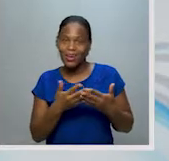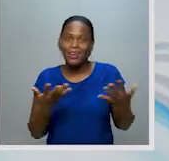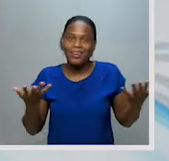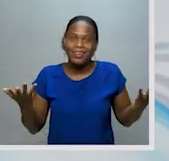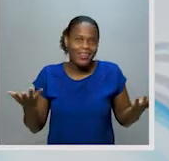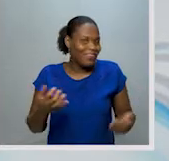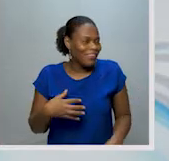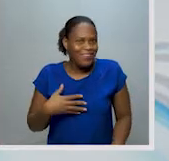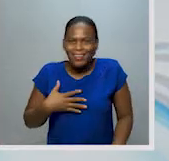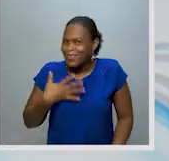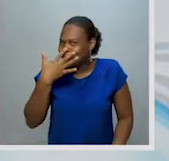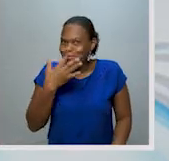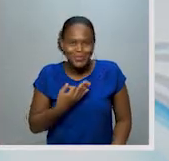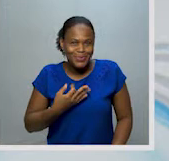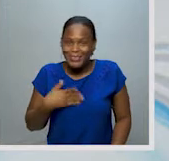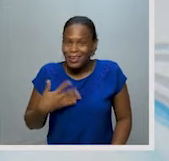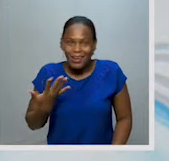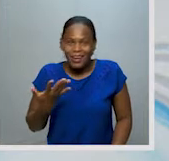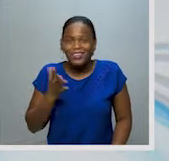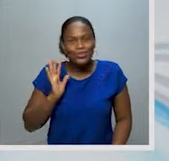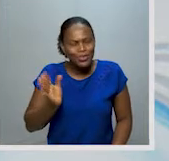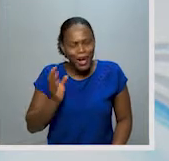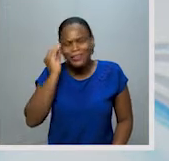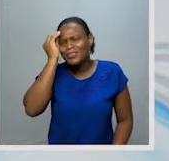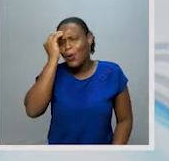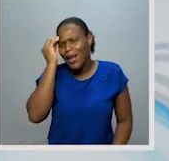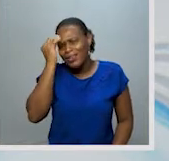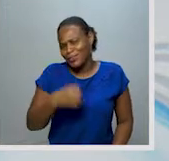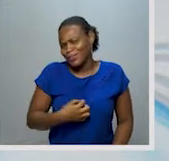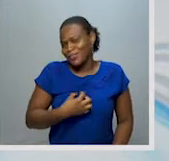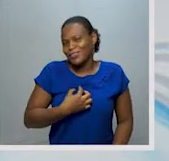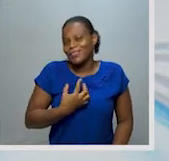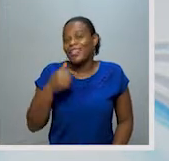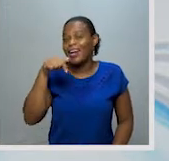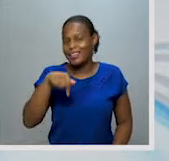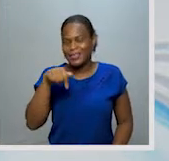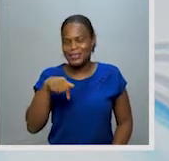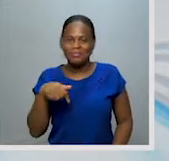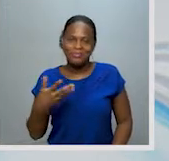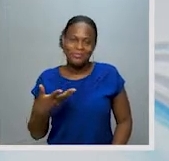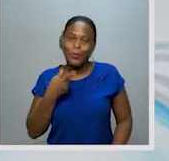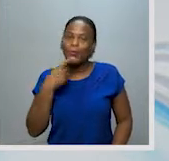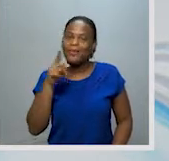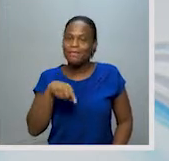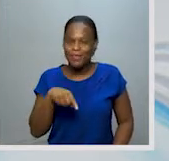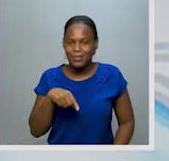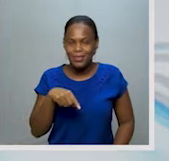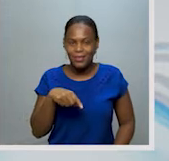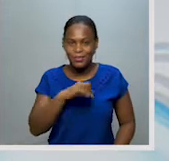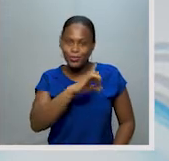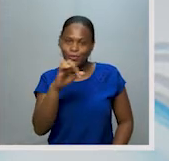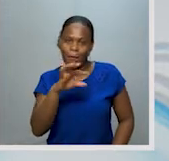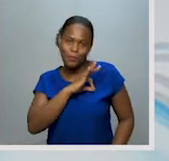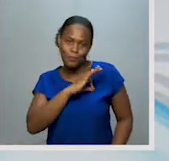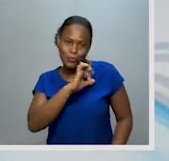Nossa, nem quero acreditar, já estou sentindo saudades. Aqui, novamente, o